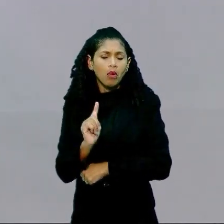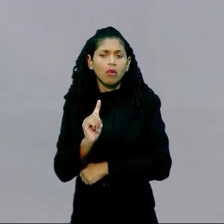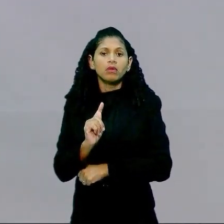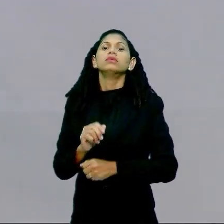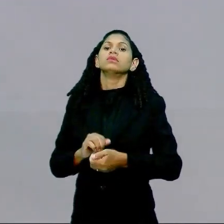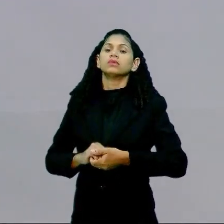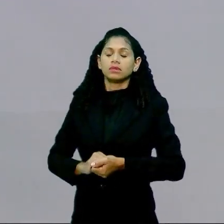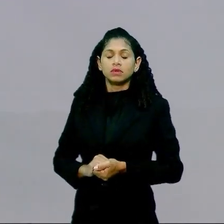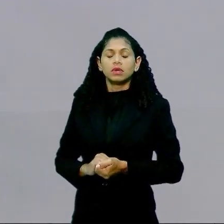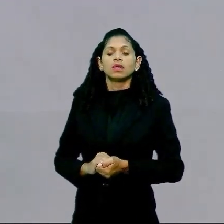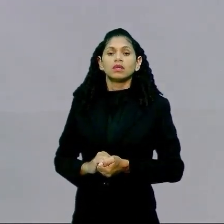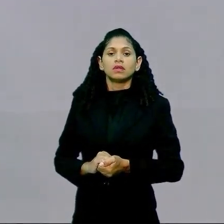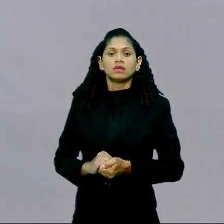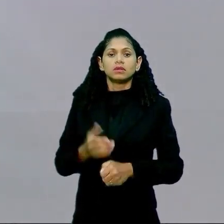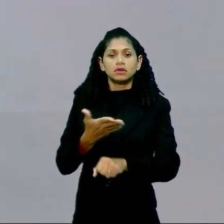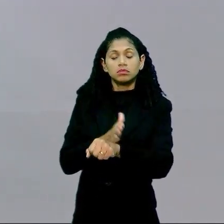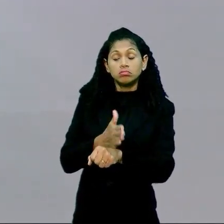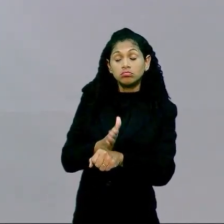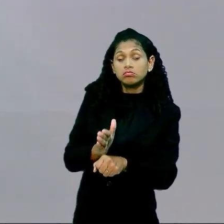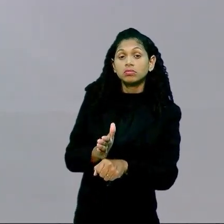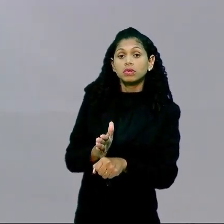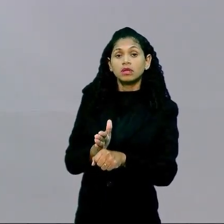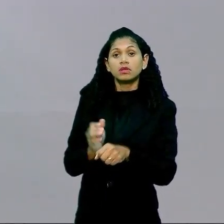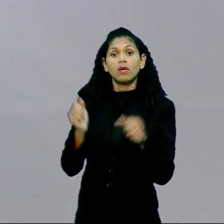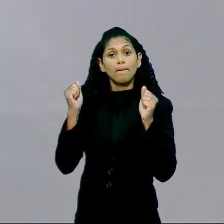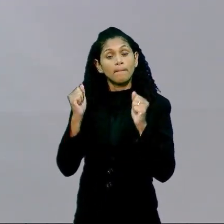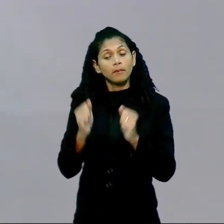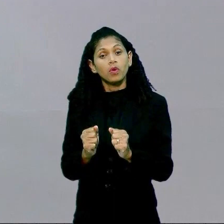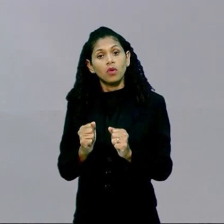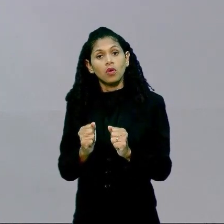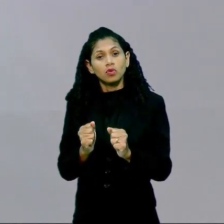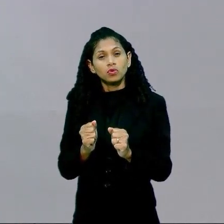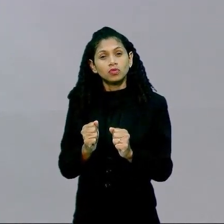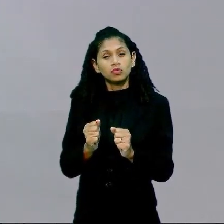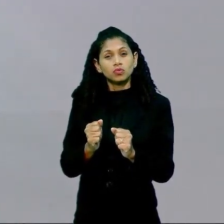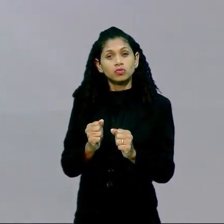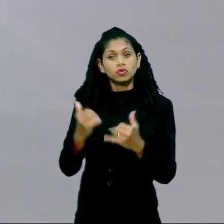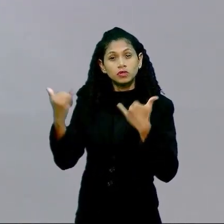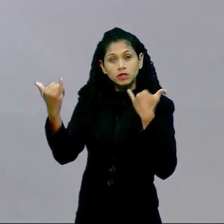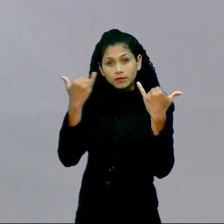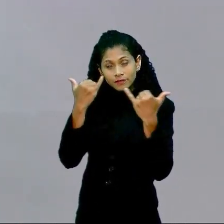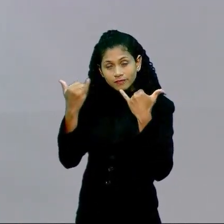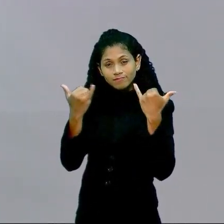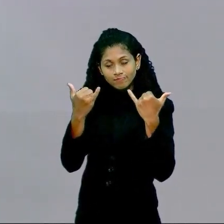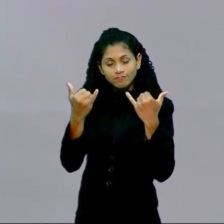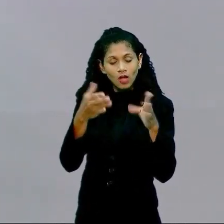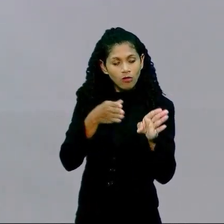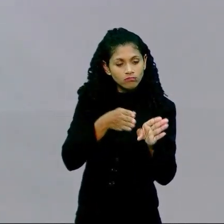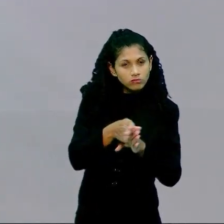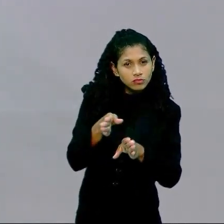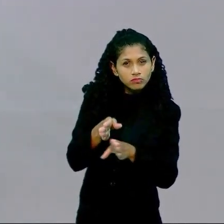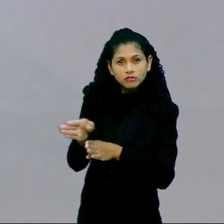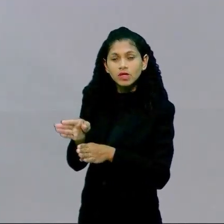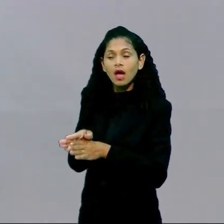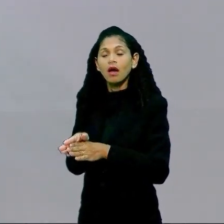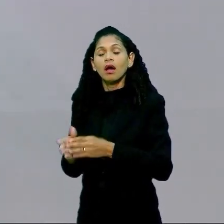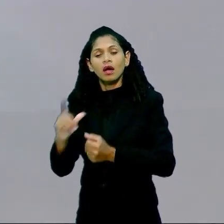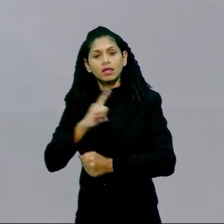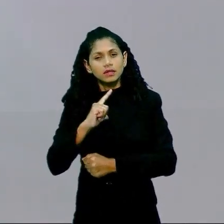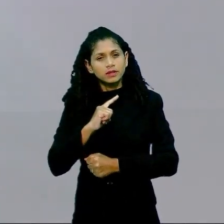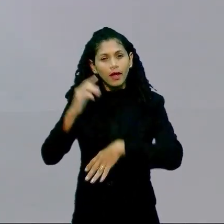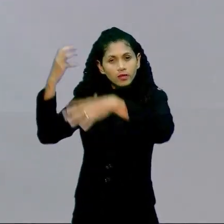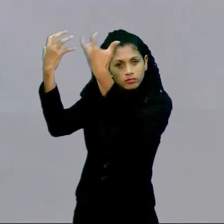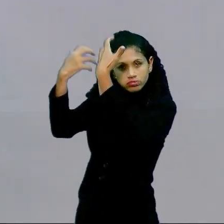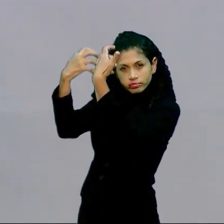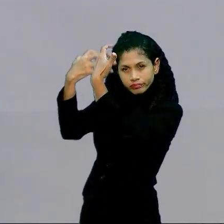que determinada prática ela pode nos informar, nos induzir a ter determinada reflexão. Então, as